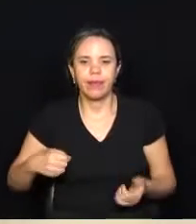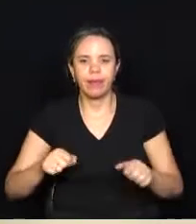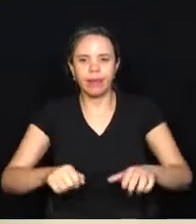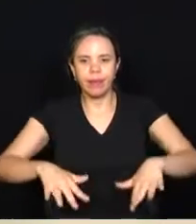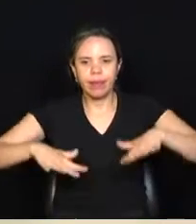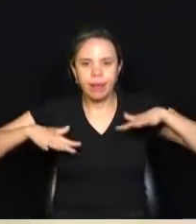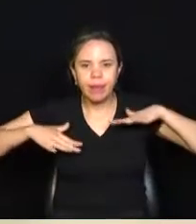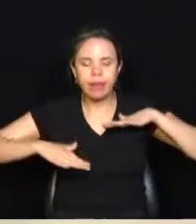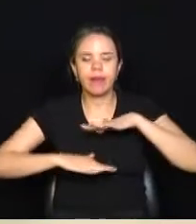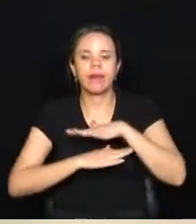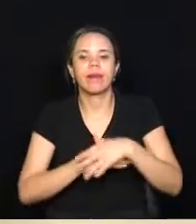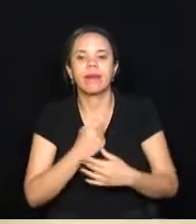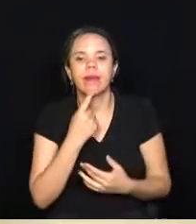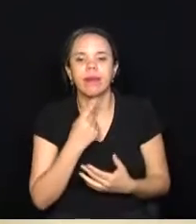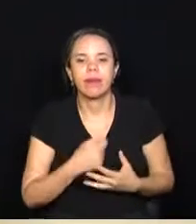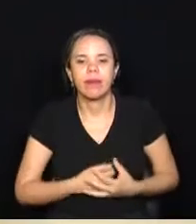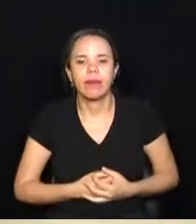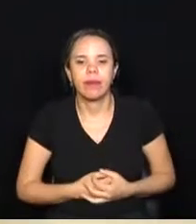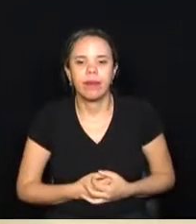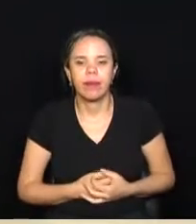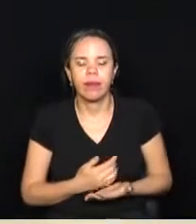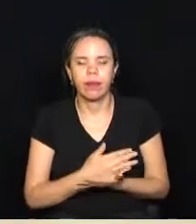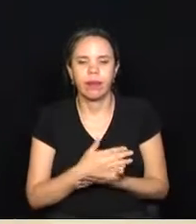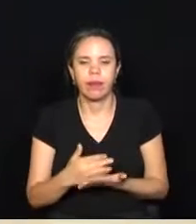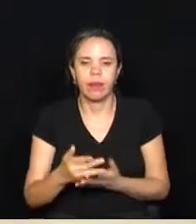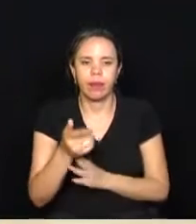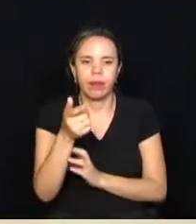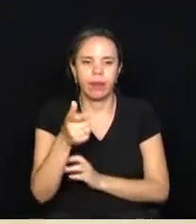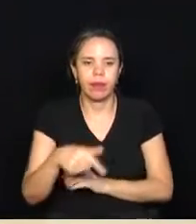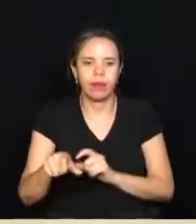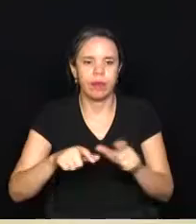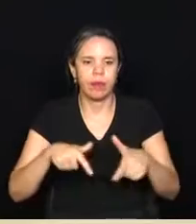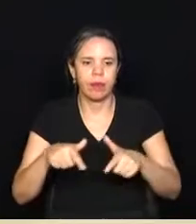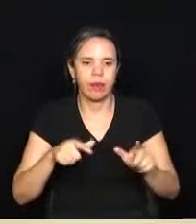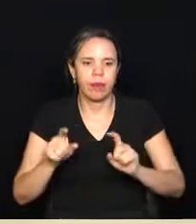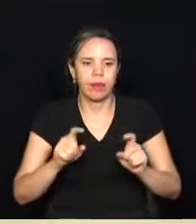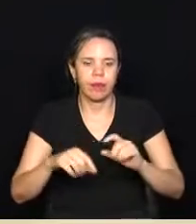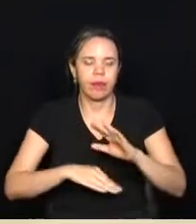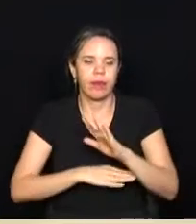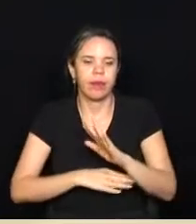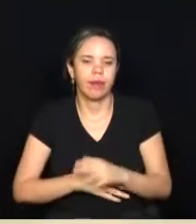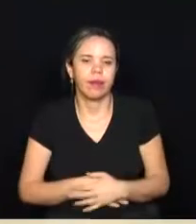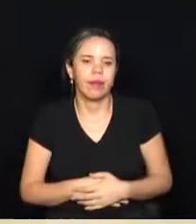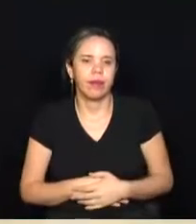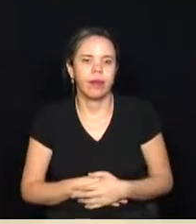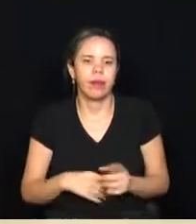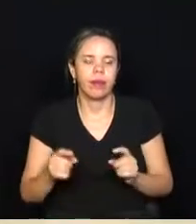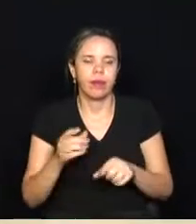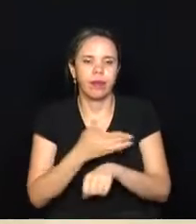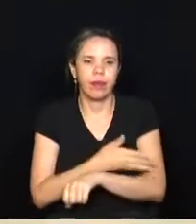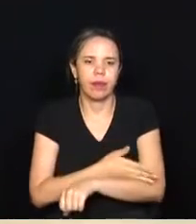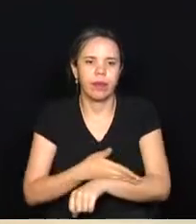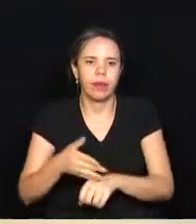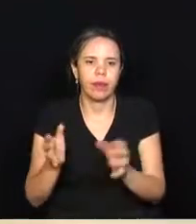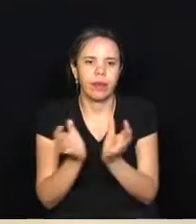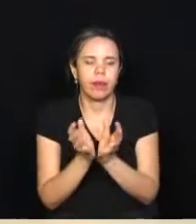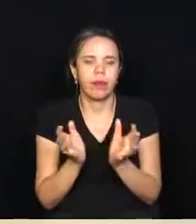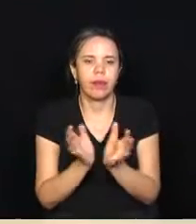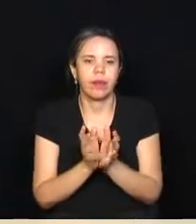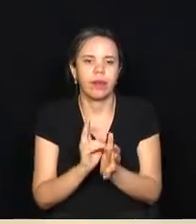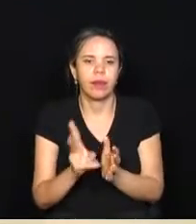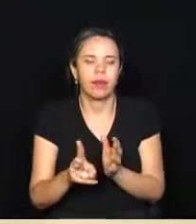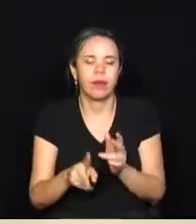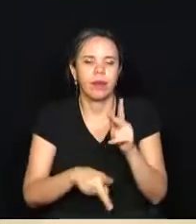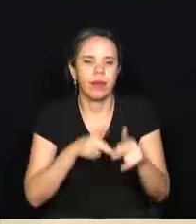plenário da Câmara Municipal de Campinas para dar início a mais uma atividade legislativa, que é a reunião ordinária da Comissão Permanente